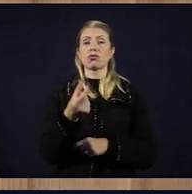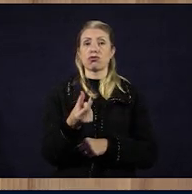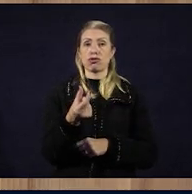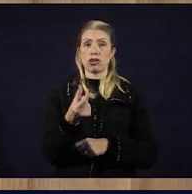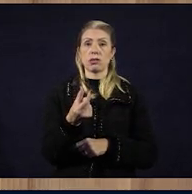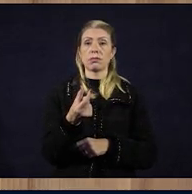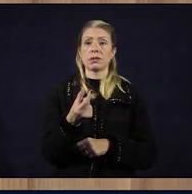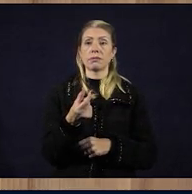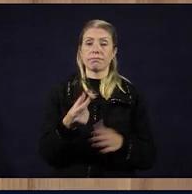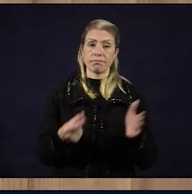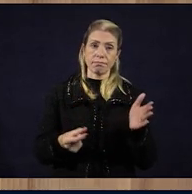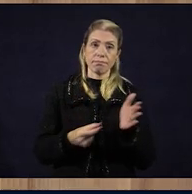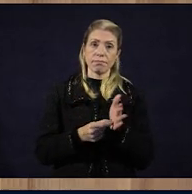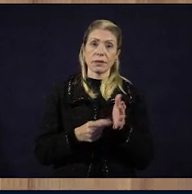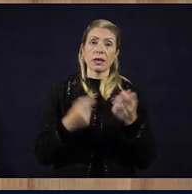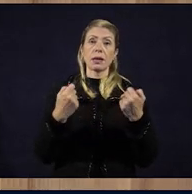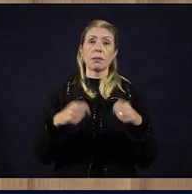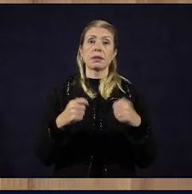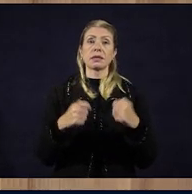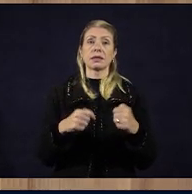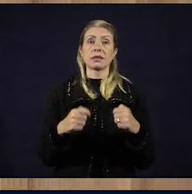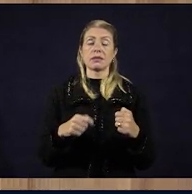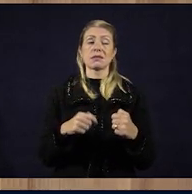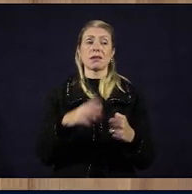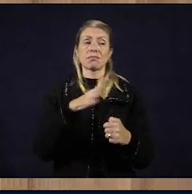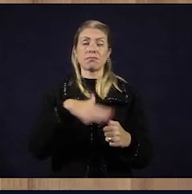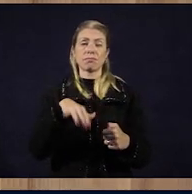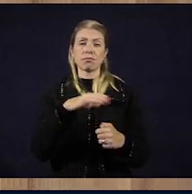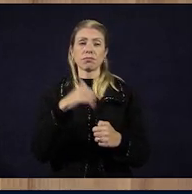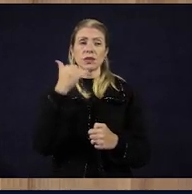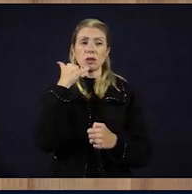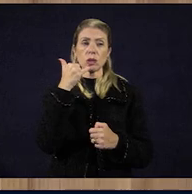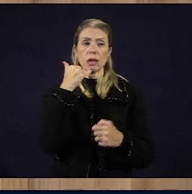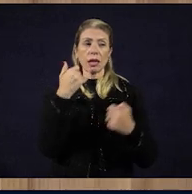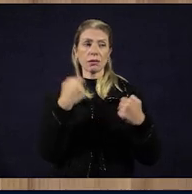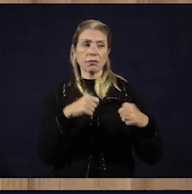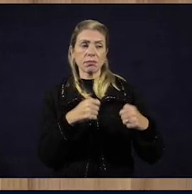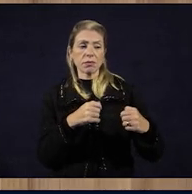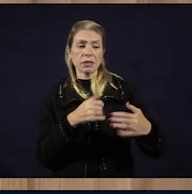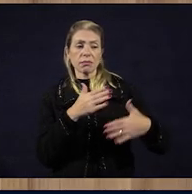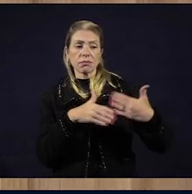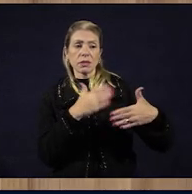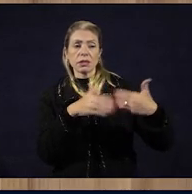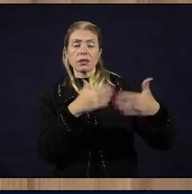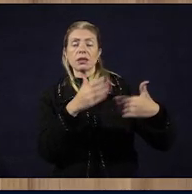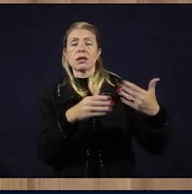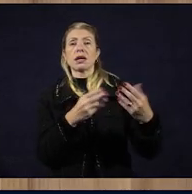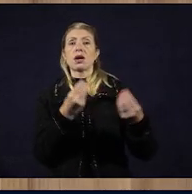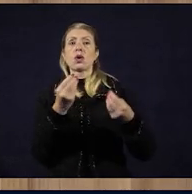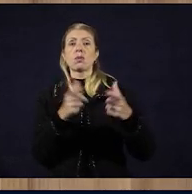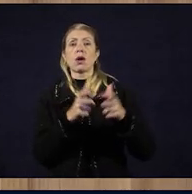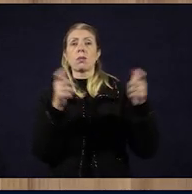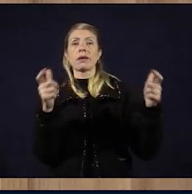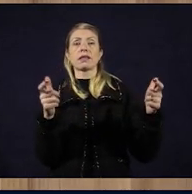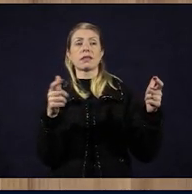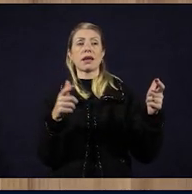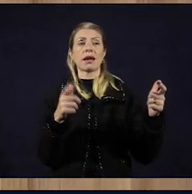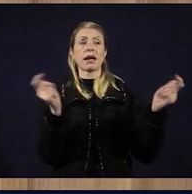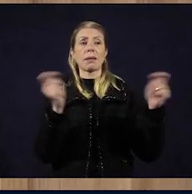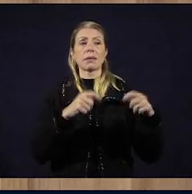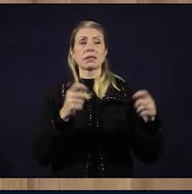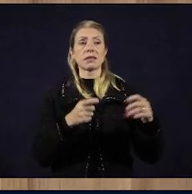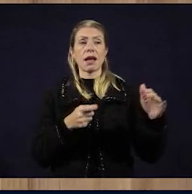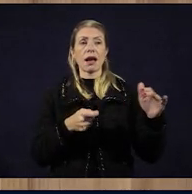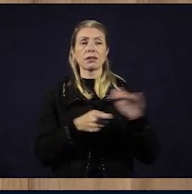as operadoras as grandes Elas tiveram que aumentar a sua capacidade de instalação